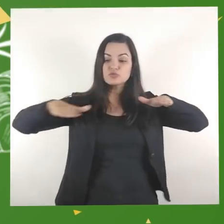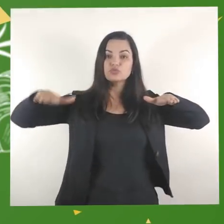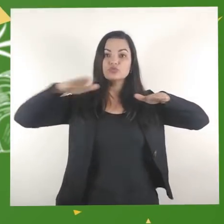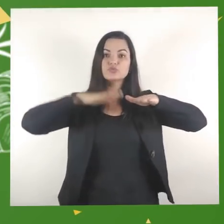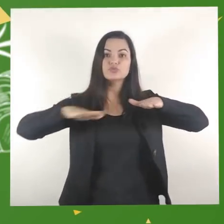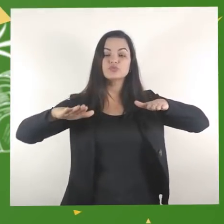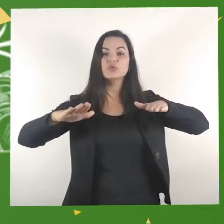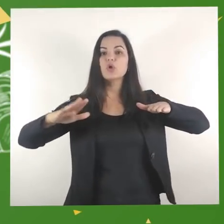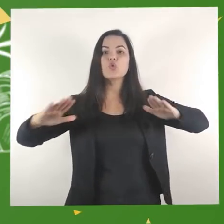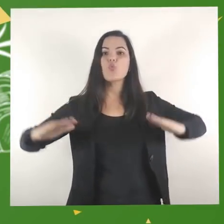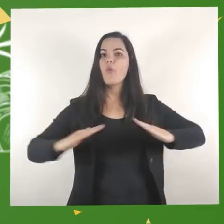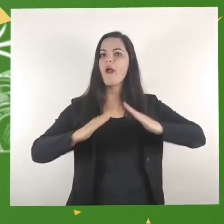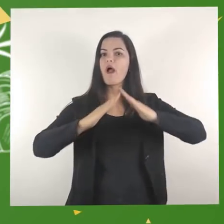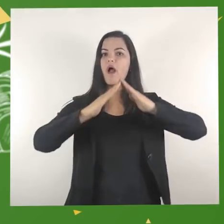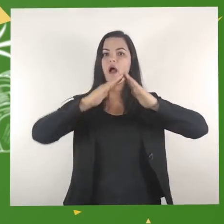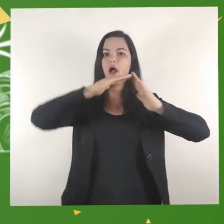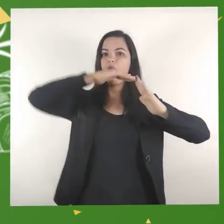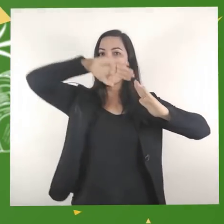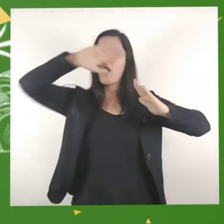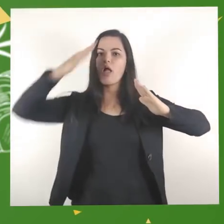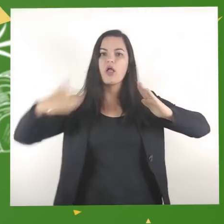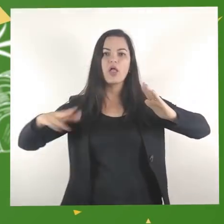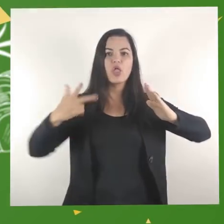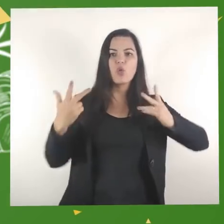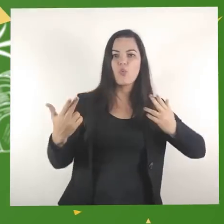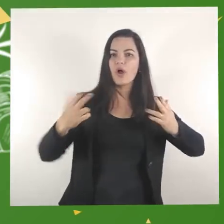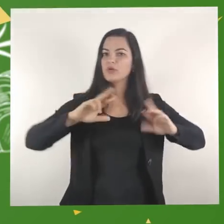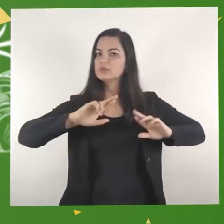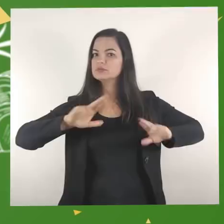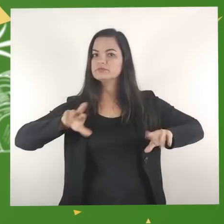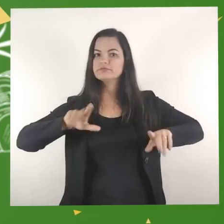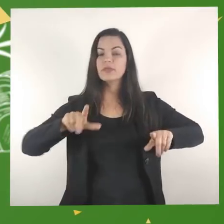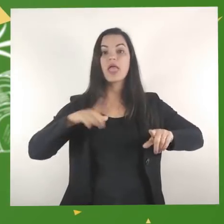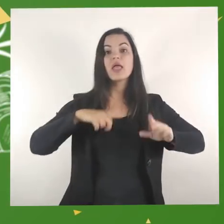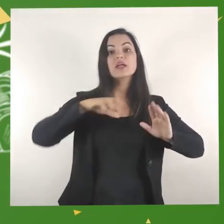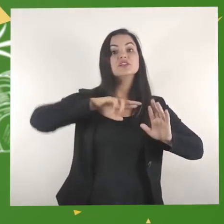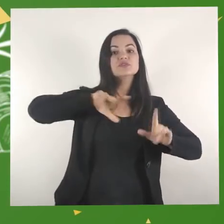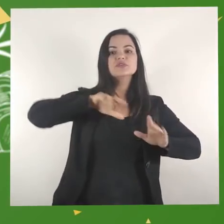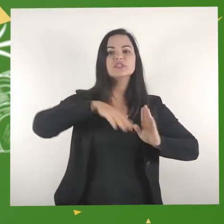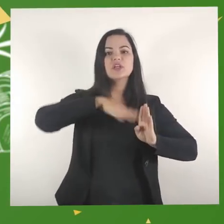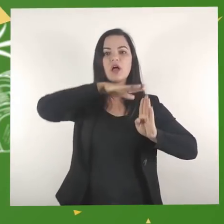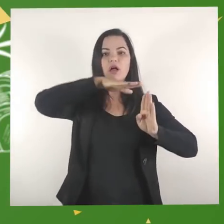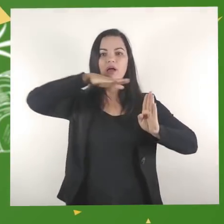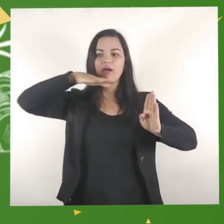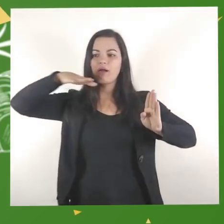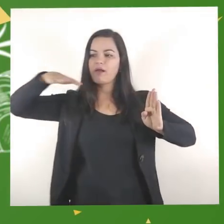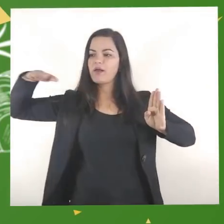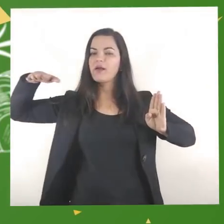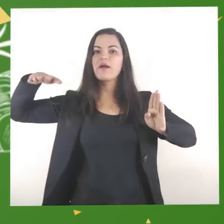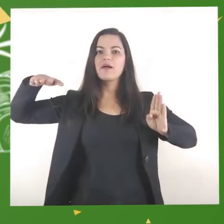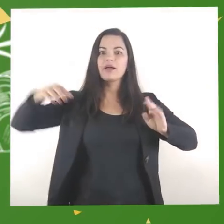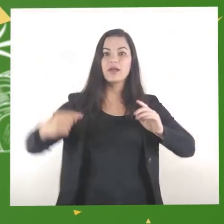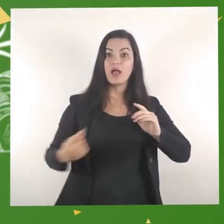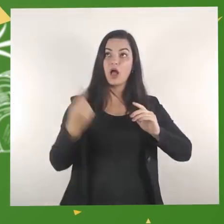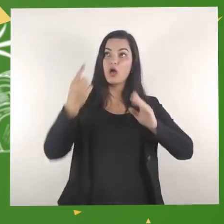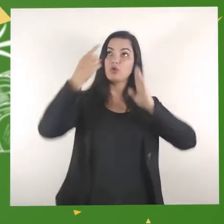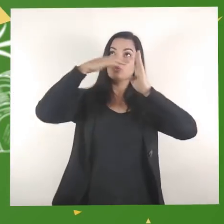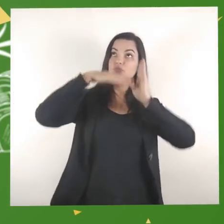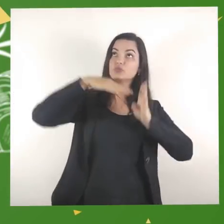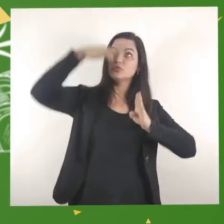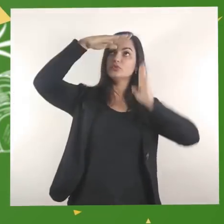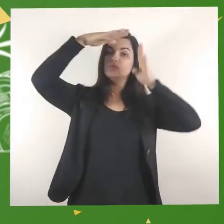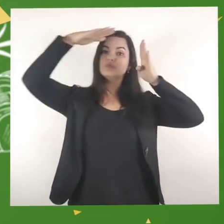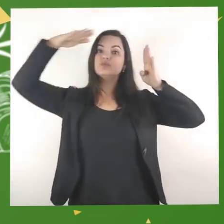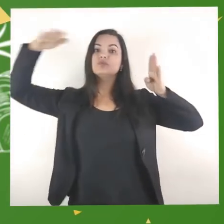não é pontiaguda como uma montanha, ela é plana. Olha essa outra imagem que eu vou te mostrar. Nós